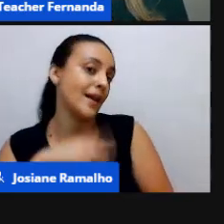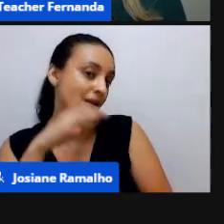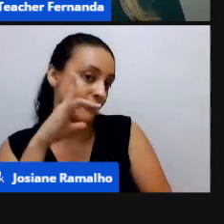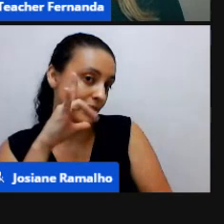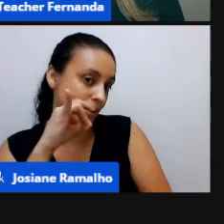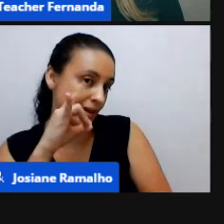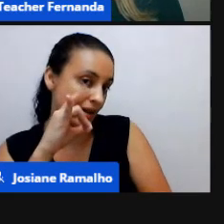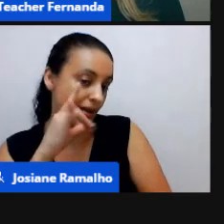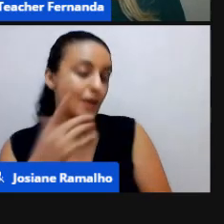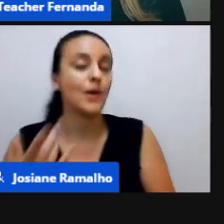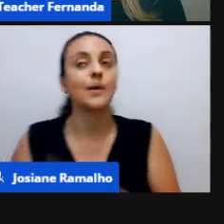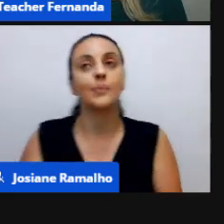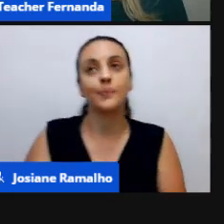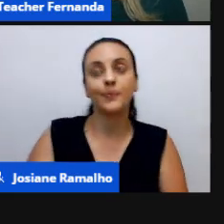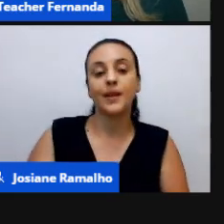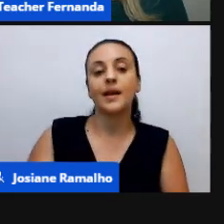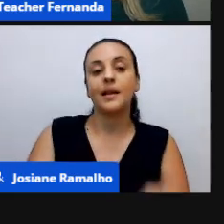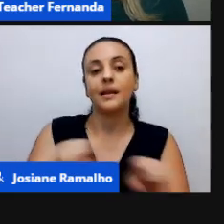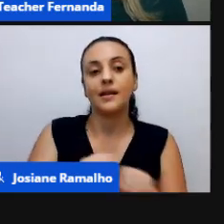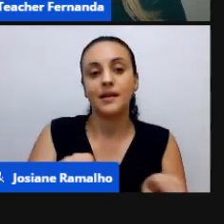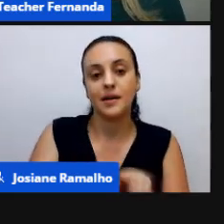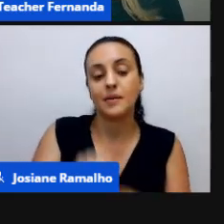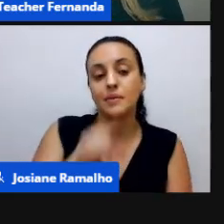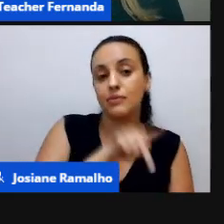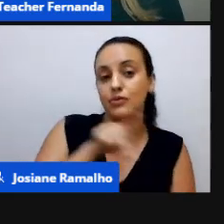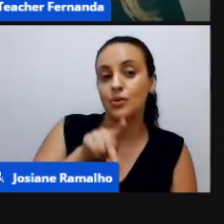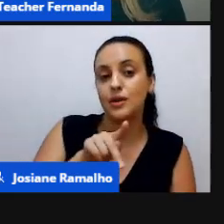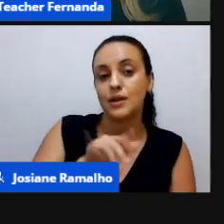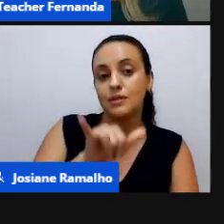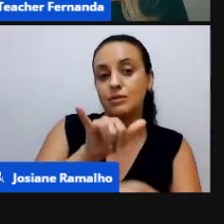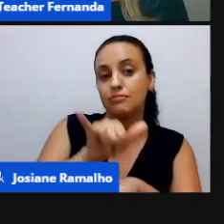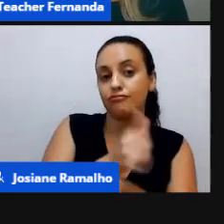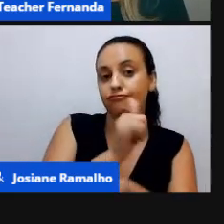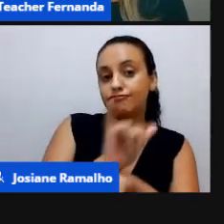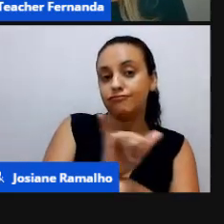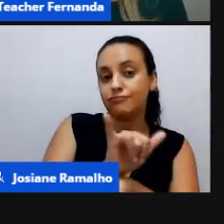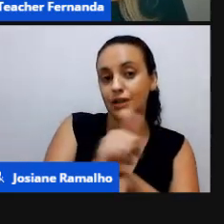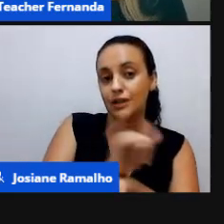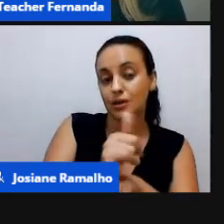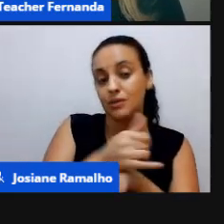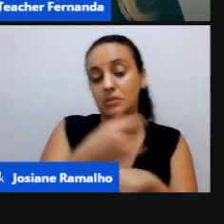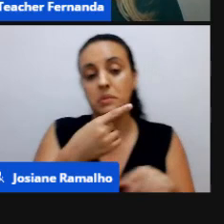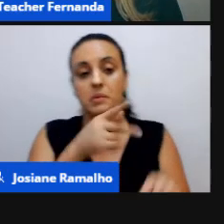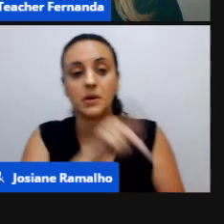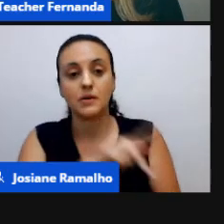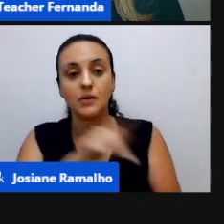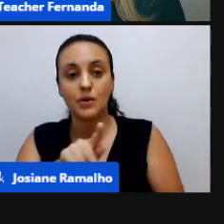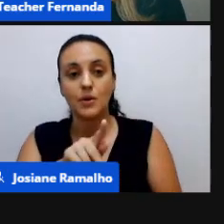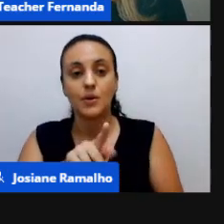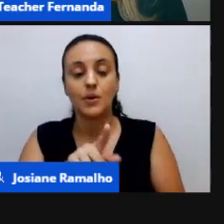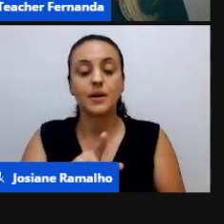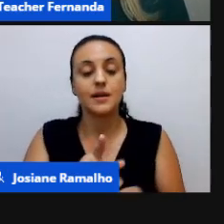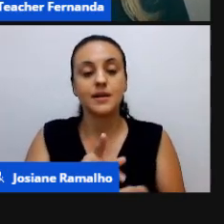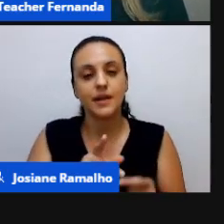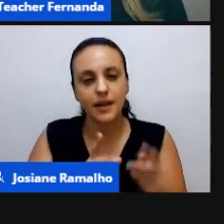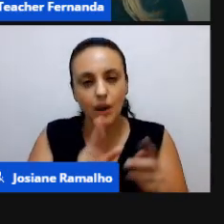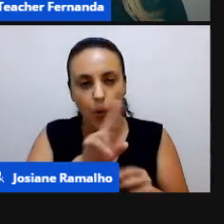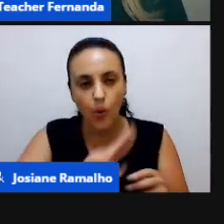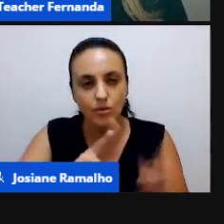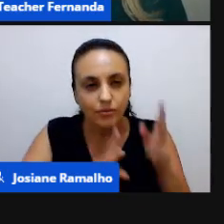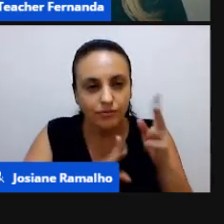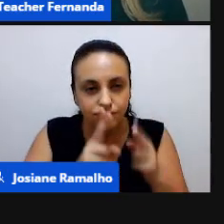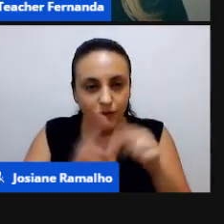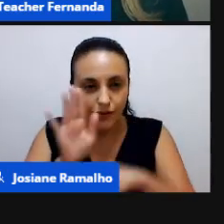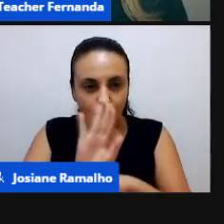já falei anteriormente, né? Os professores YouTubers, professores editores e por aí vai. E o